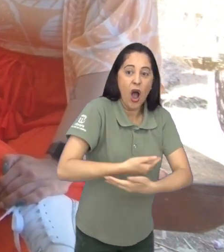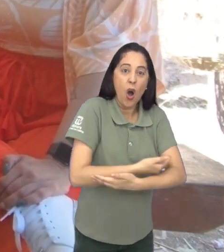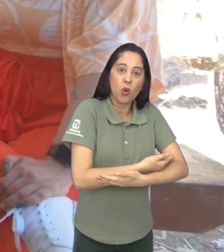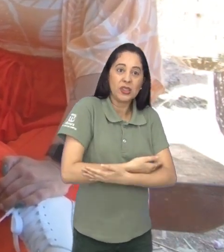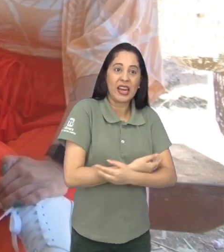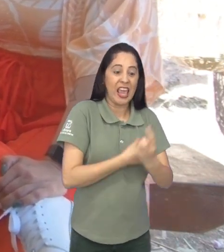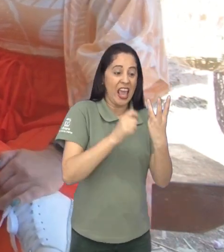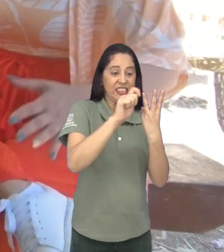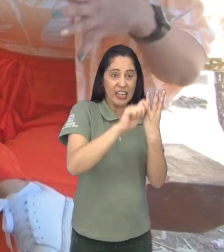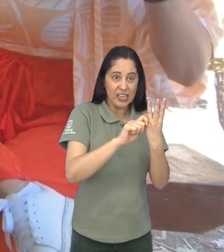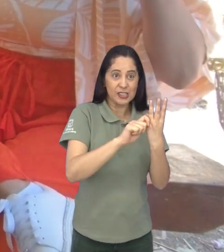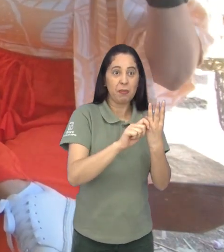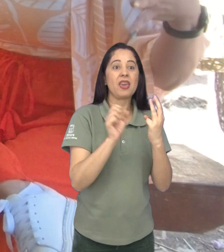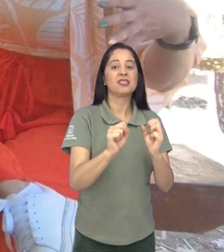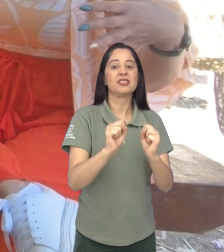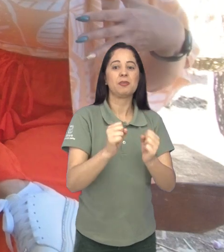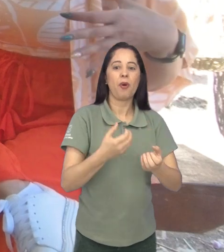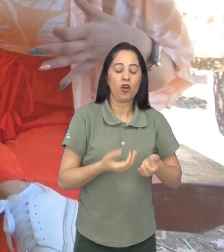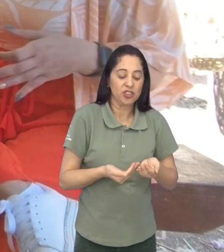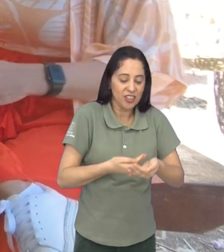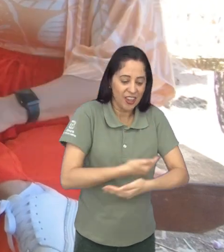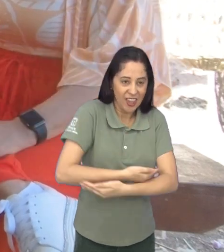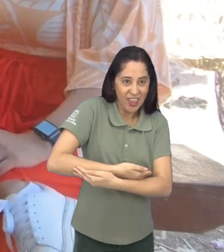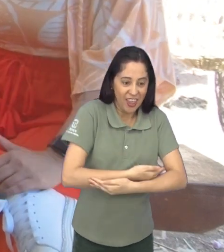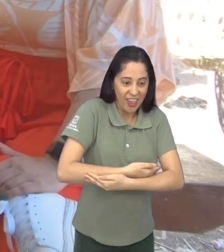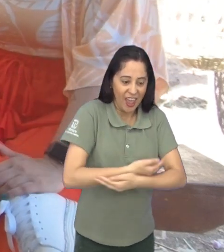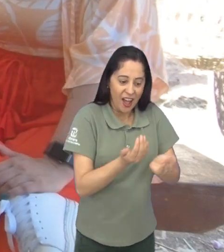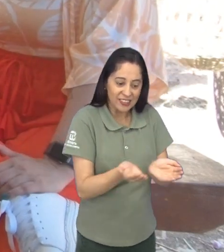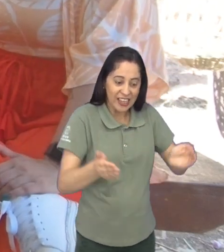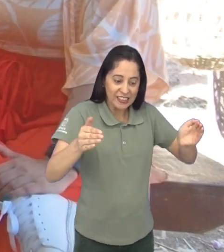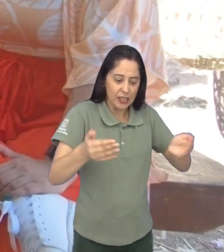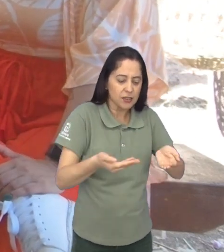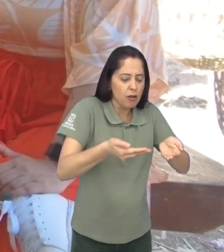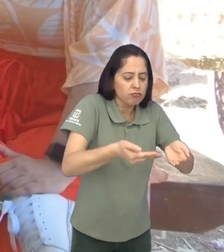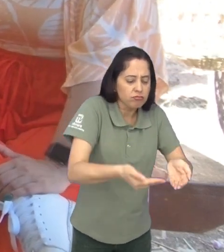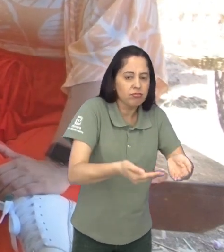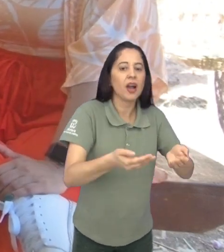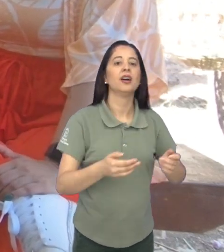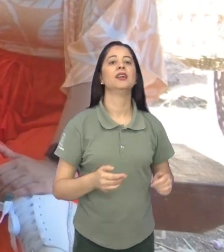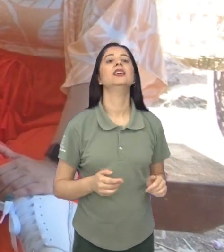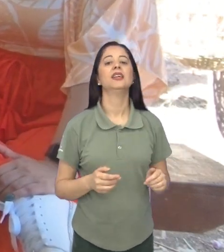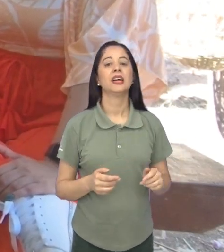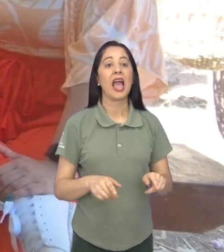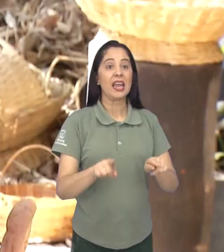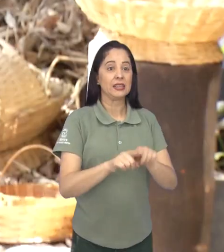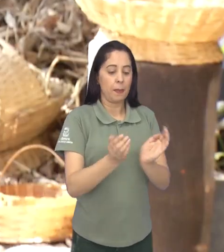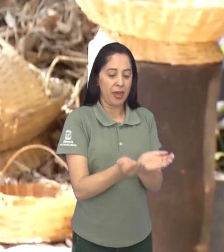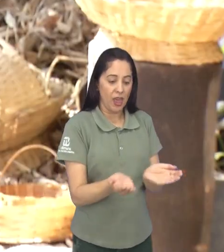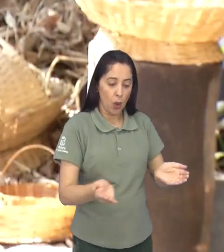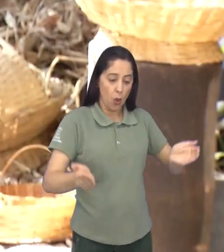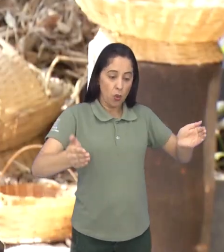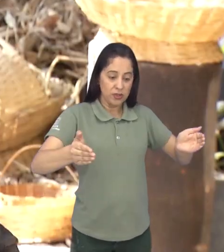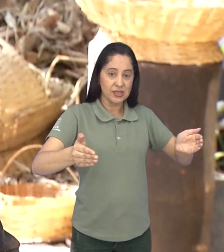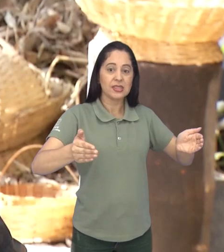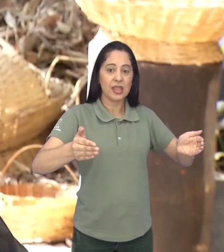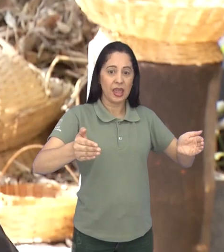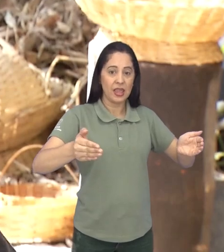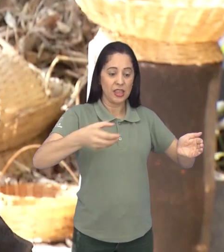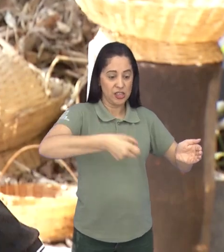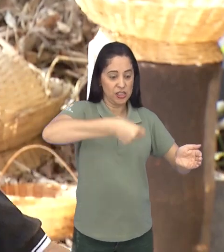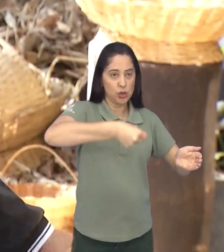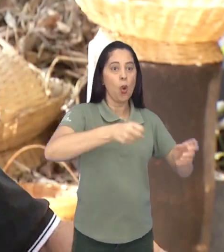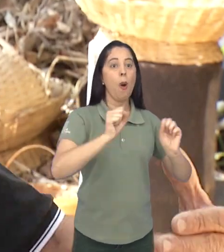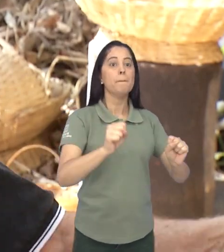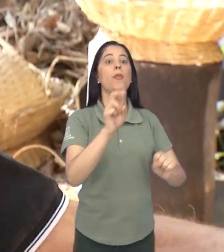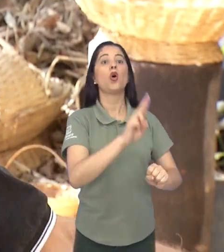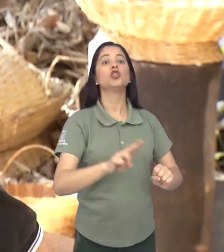3 meses, dá para deixar o bebezinho utilizar ali. E E esse mesmo cesto,